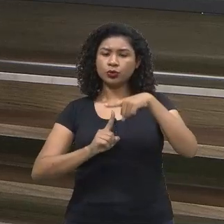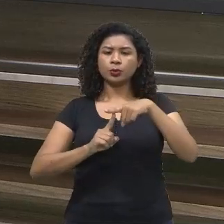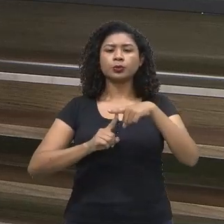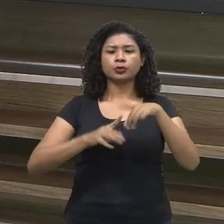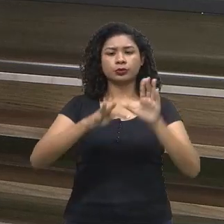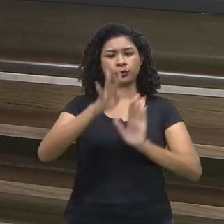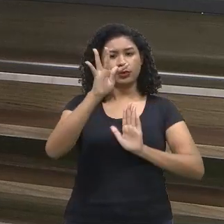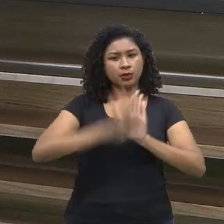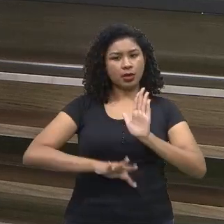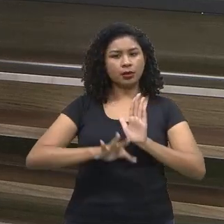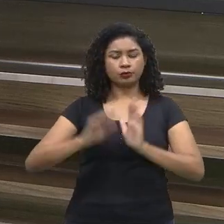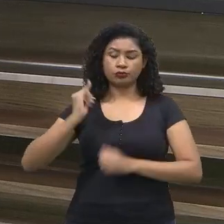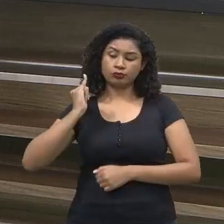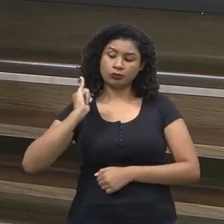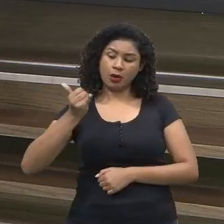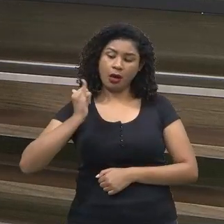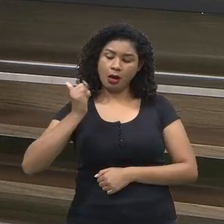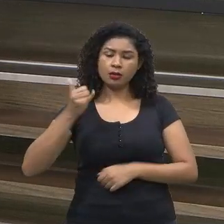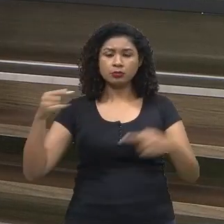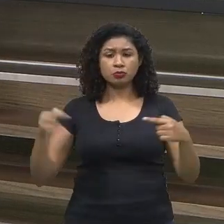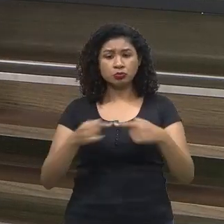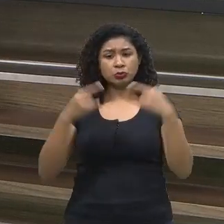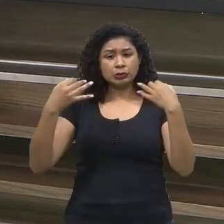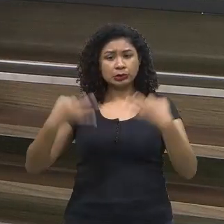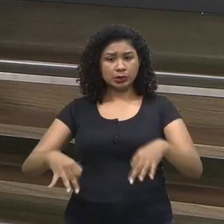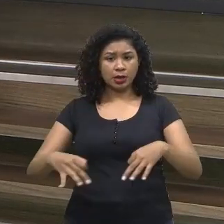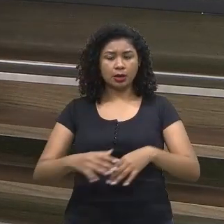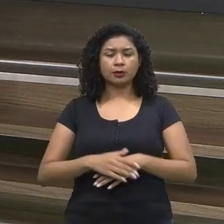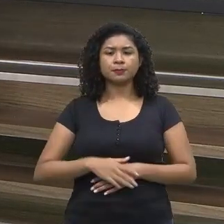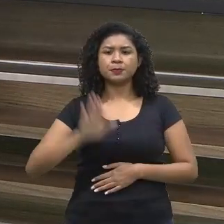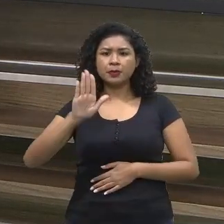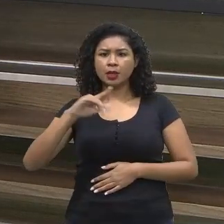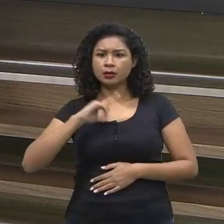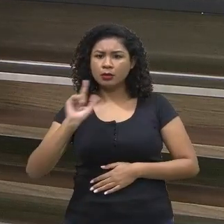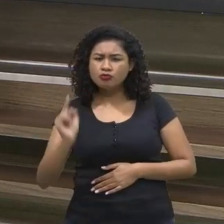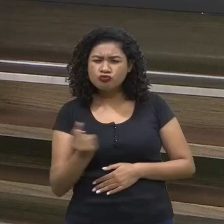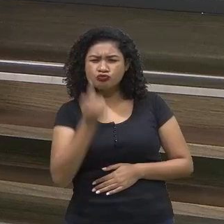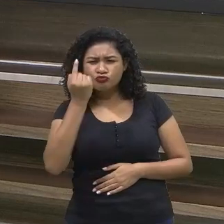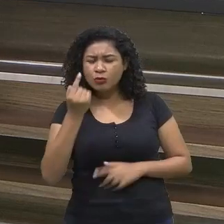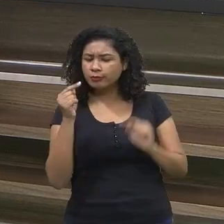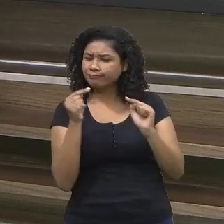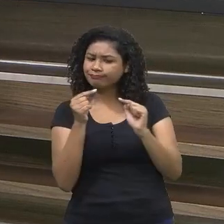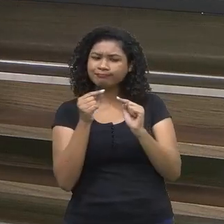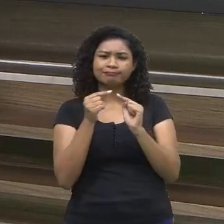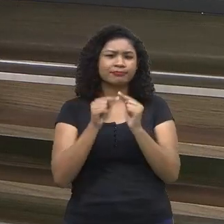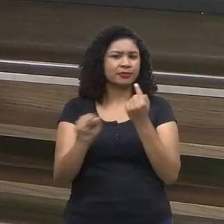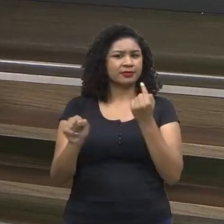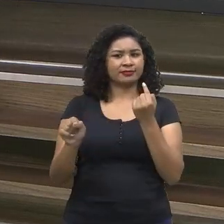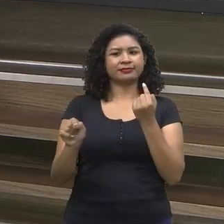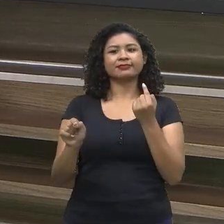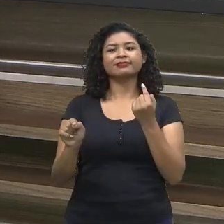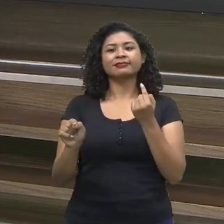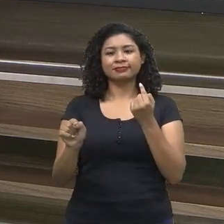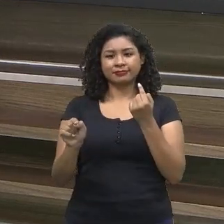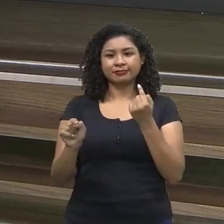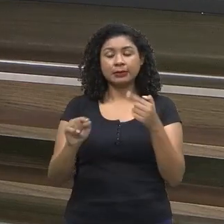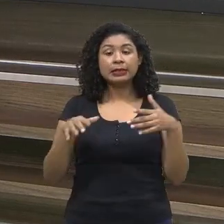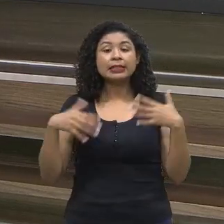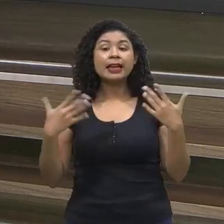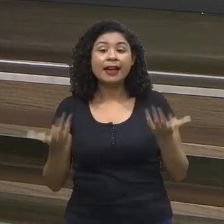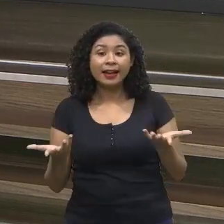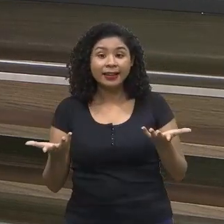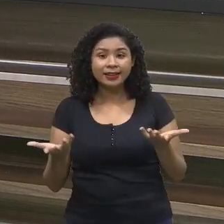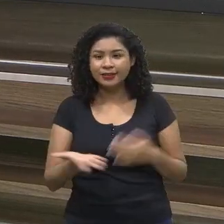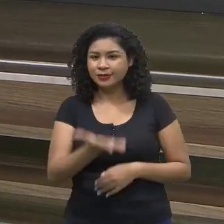caracterizando o tipo textual narração. E uma delas descreve um outro tipo textual, que não é a narração. Então,